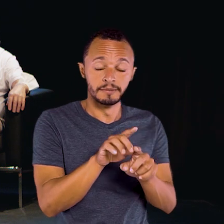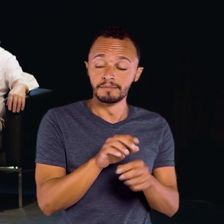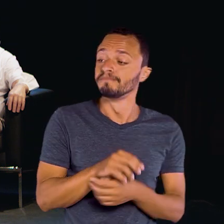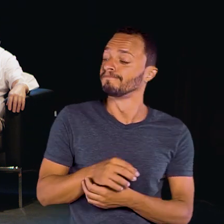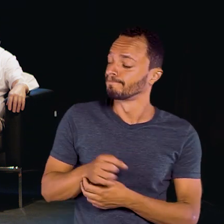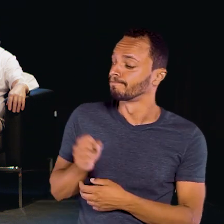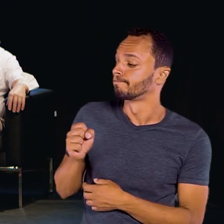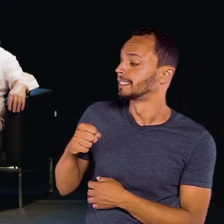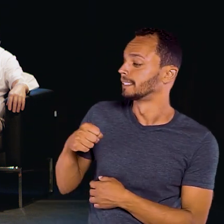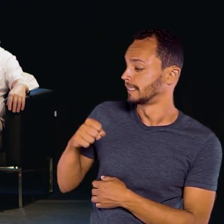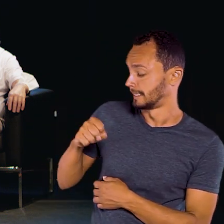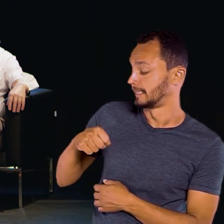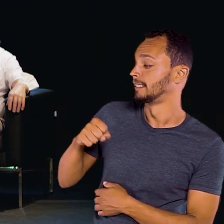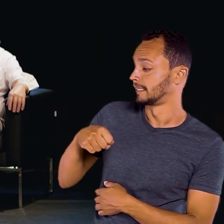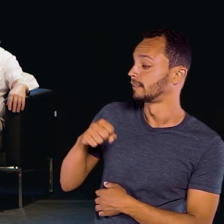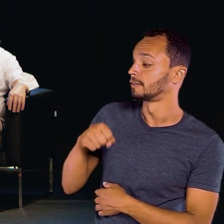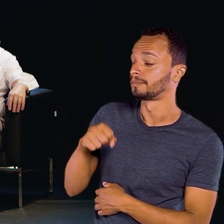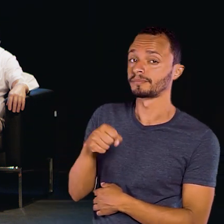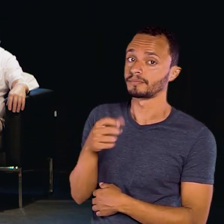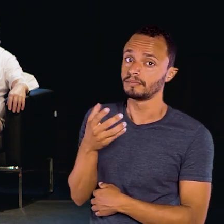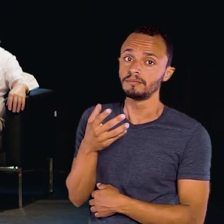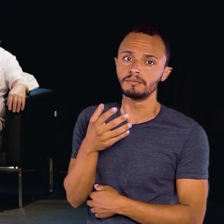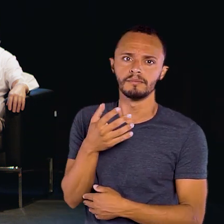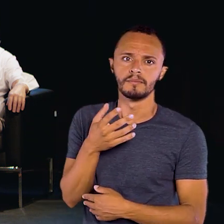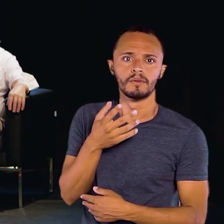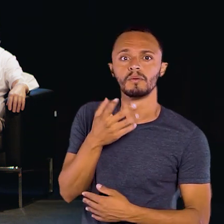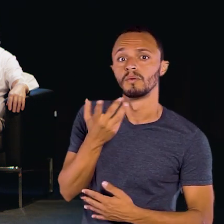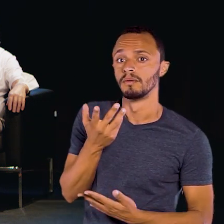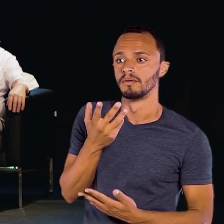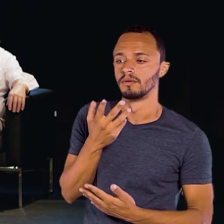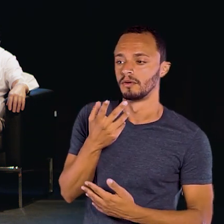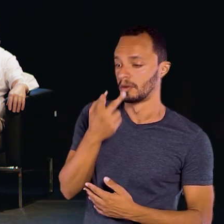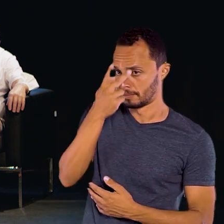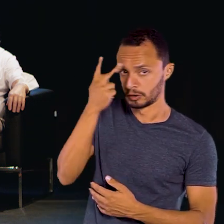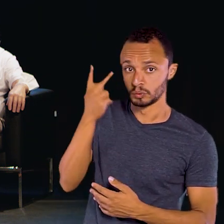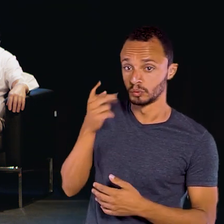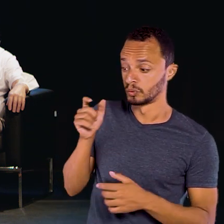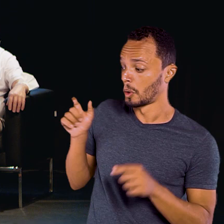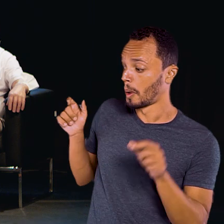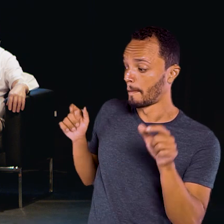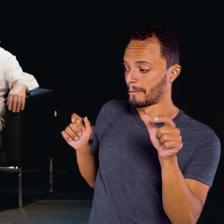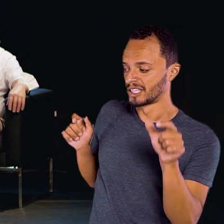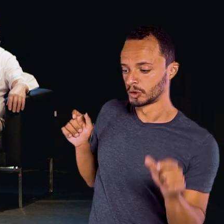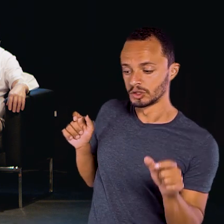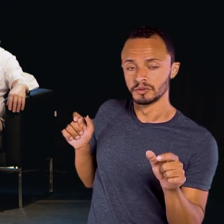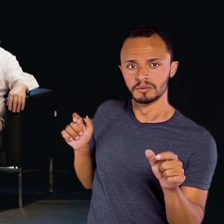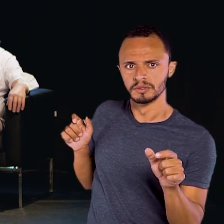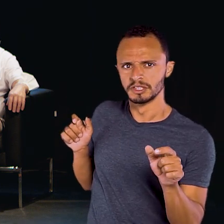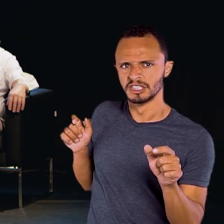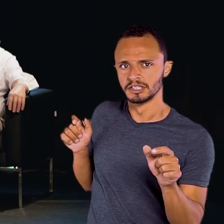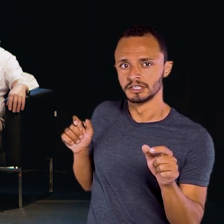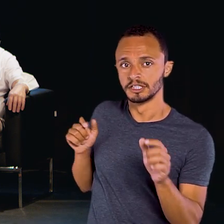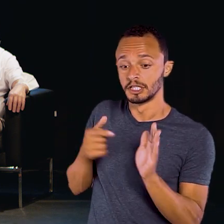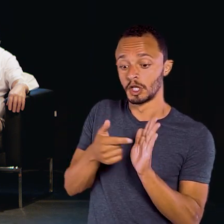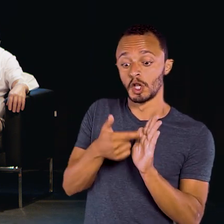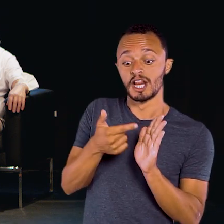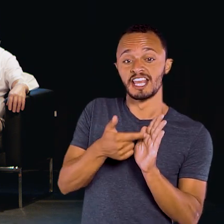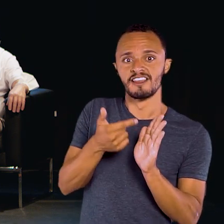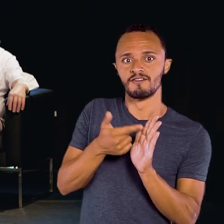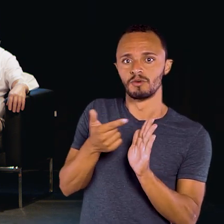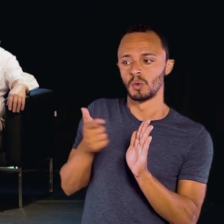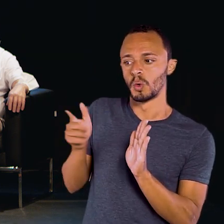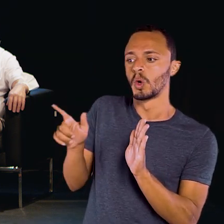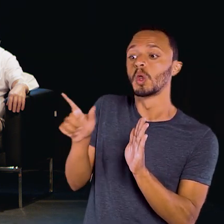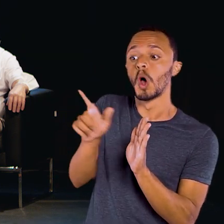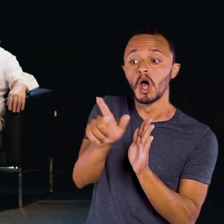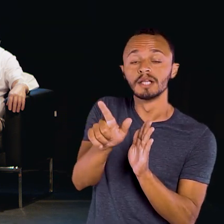gente não é dizer que não existam personagens como esses em outras obras, existem. Mas em que lugar, né? Em que